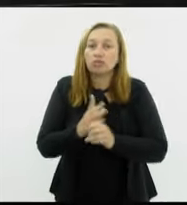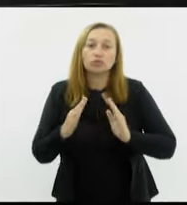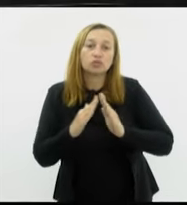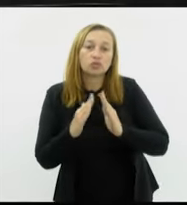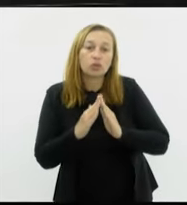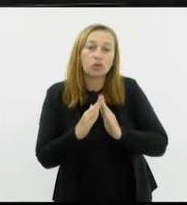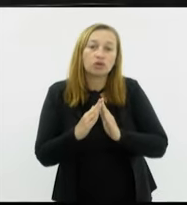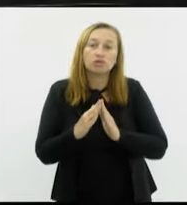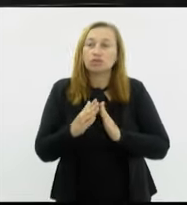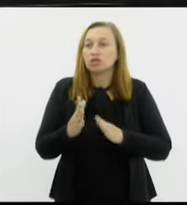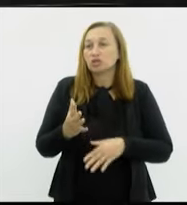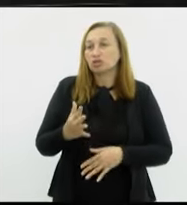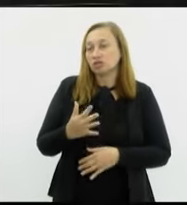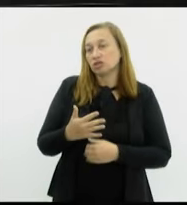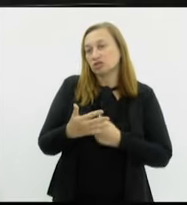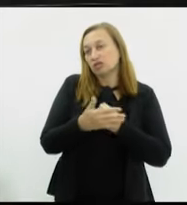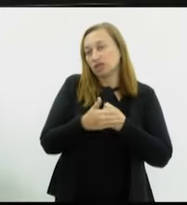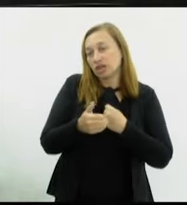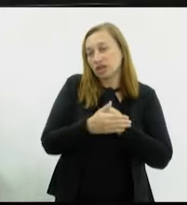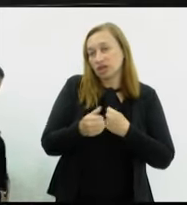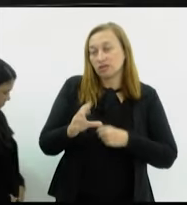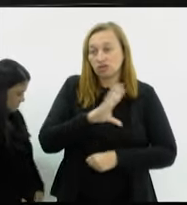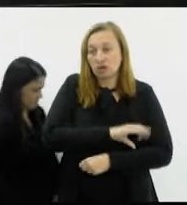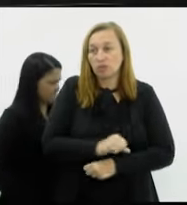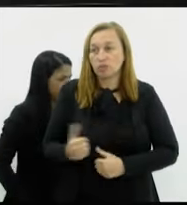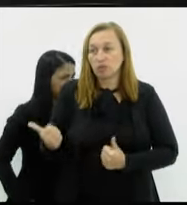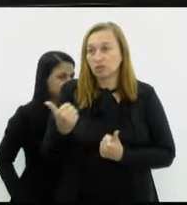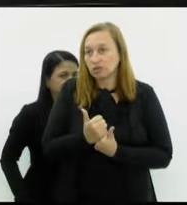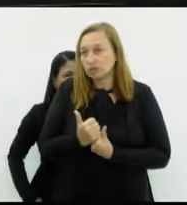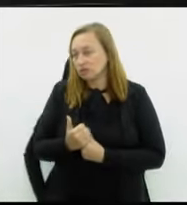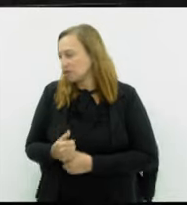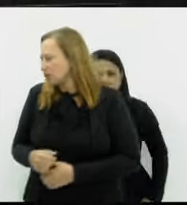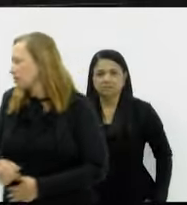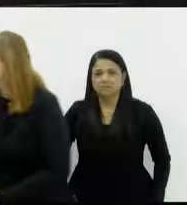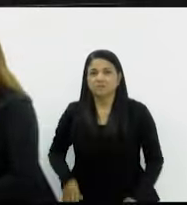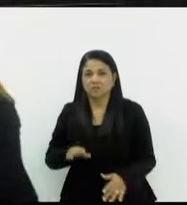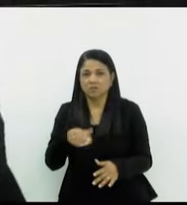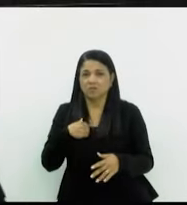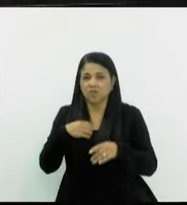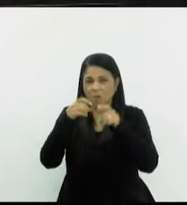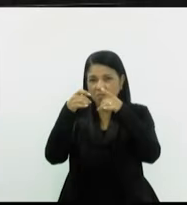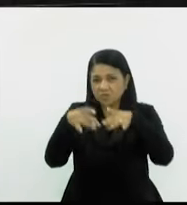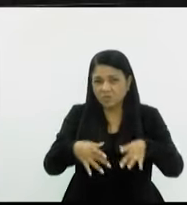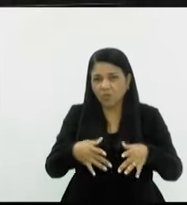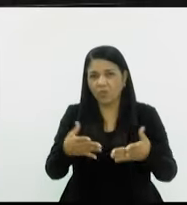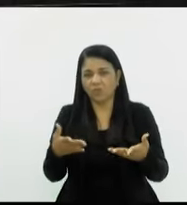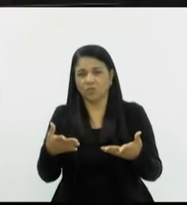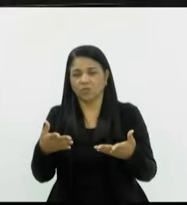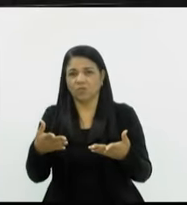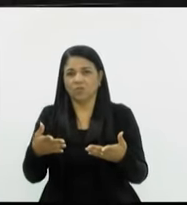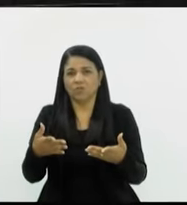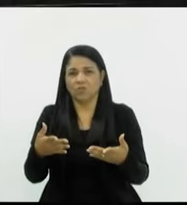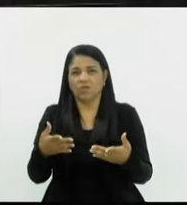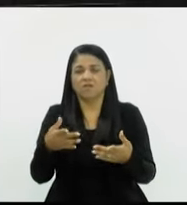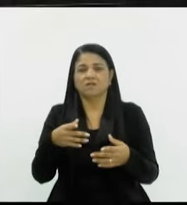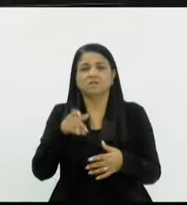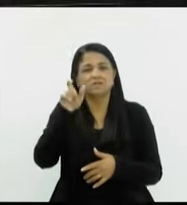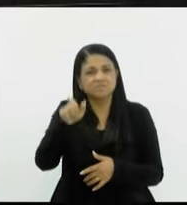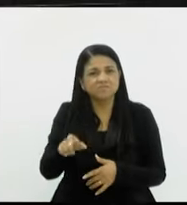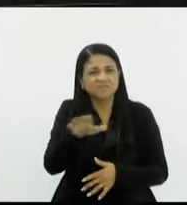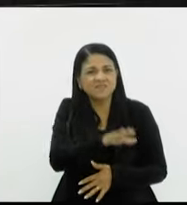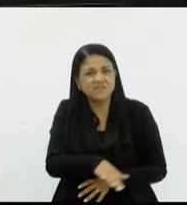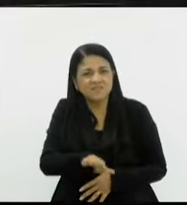afeto, de amor, exatamente diante da orfandade, do abandono, e que são exatamente as